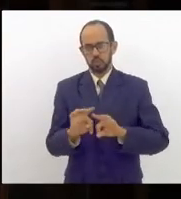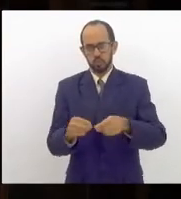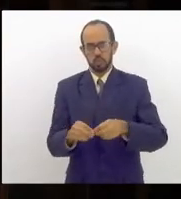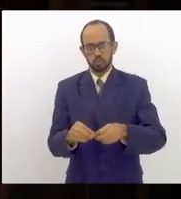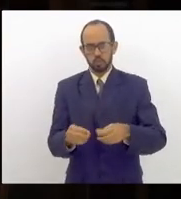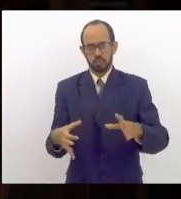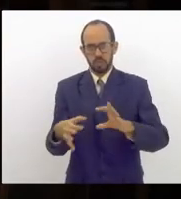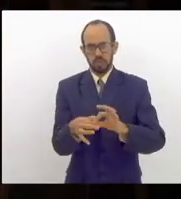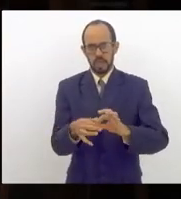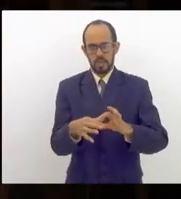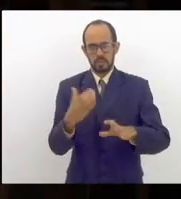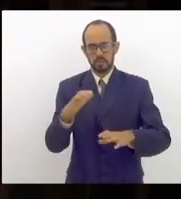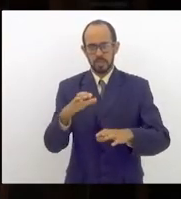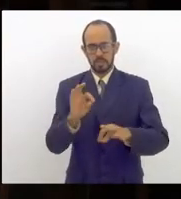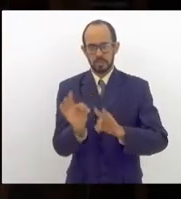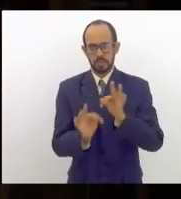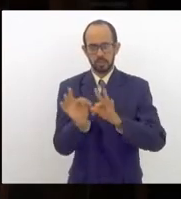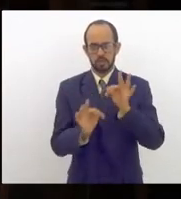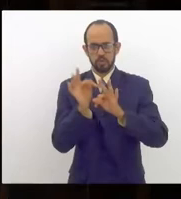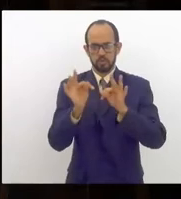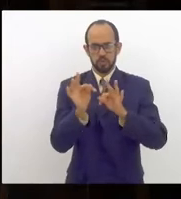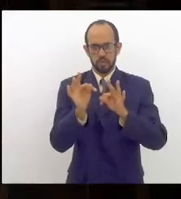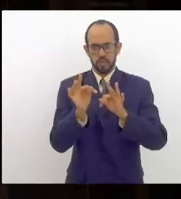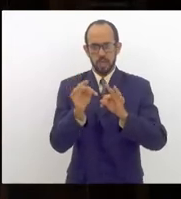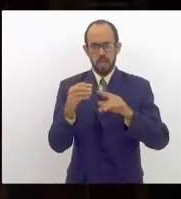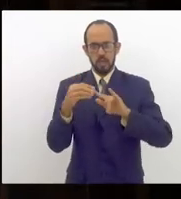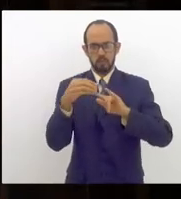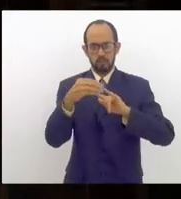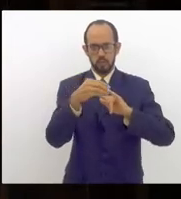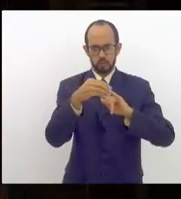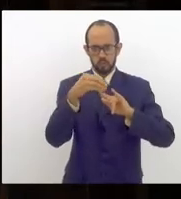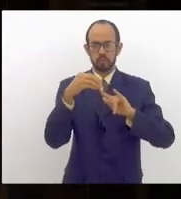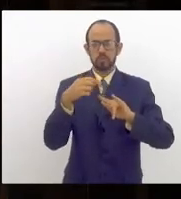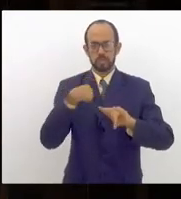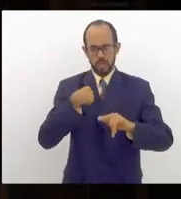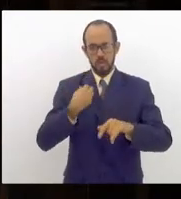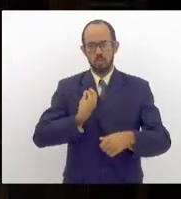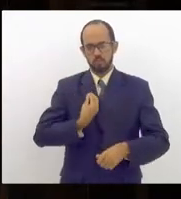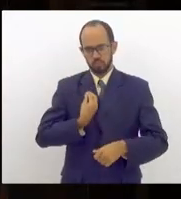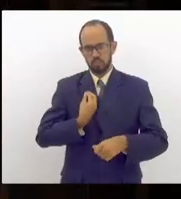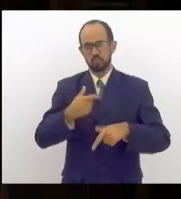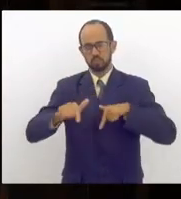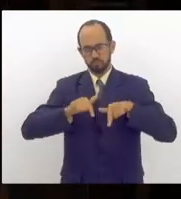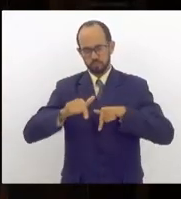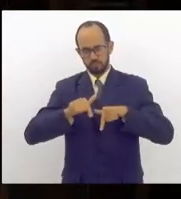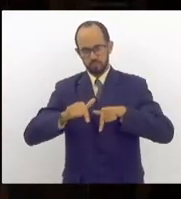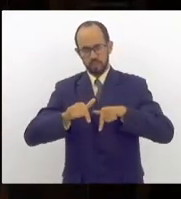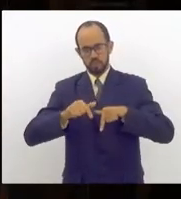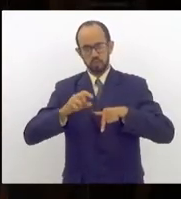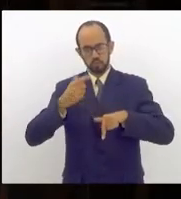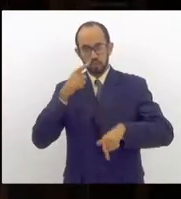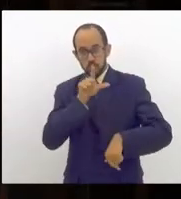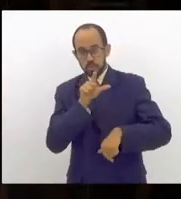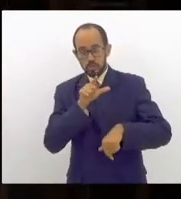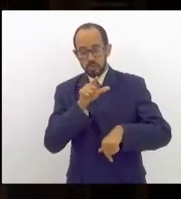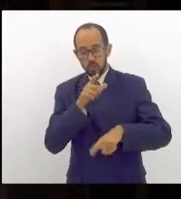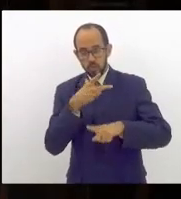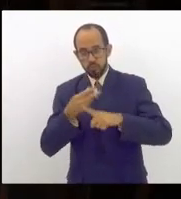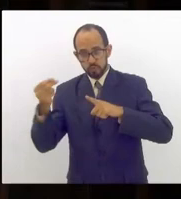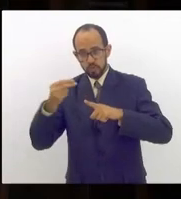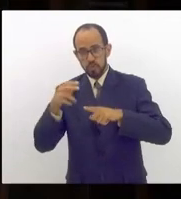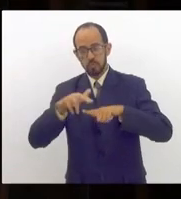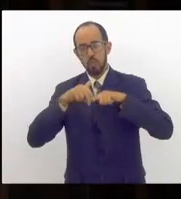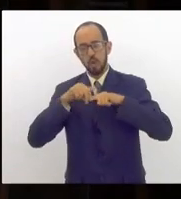ligado a Ciência Tecnologia a Fiocruz da qual eu faço parte só escapou por causa da pandemia